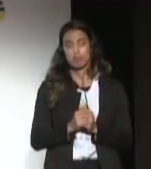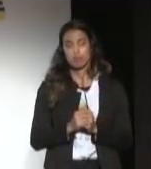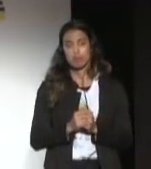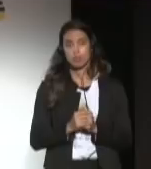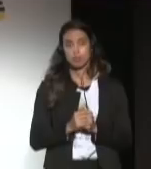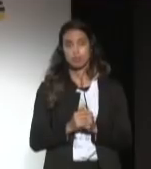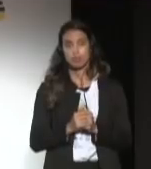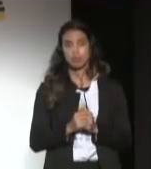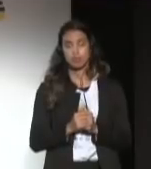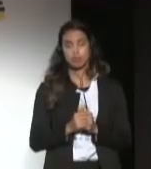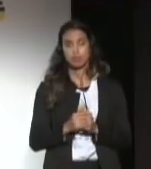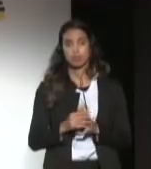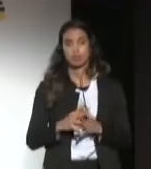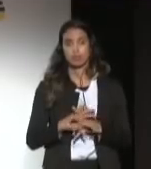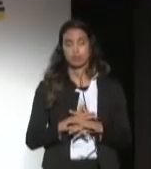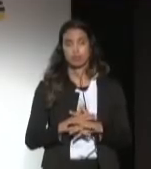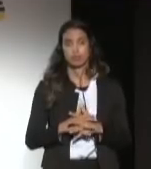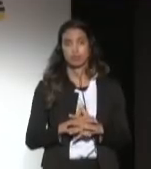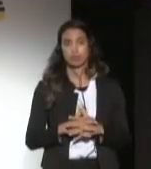prática.